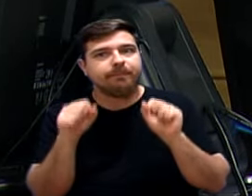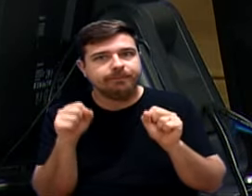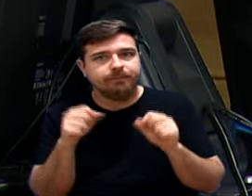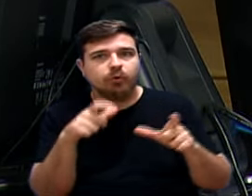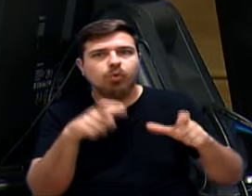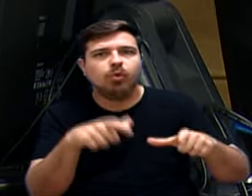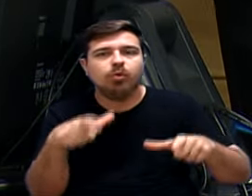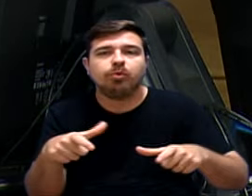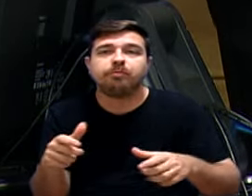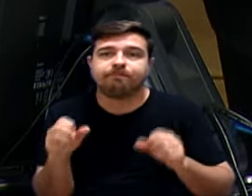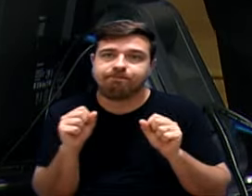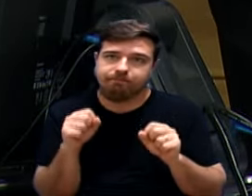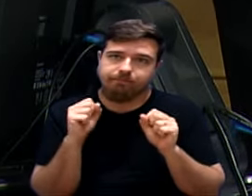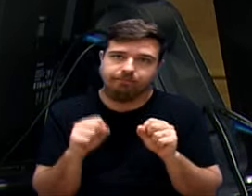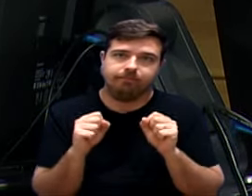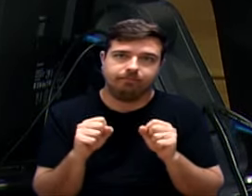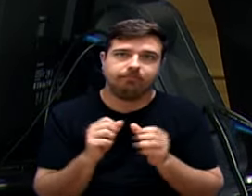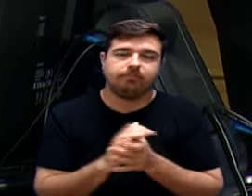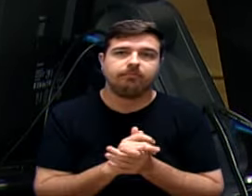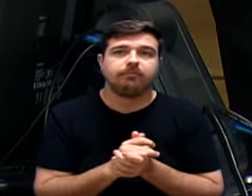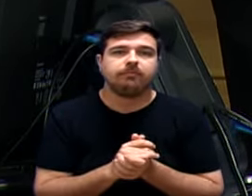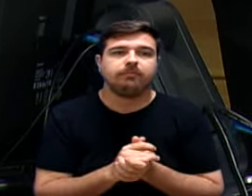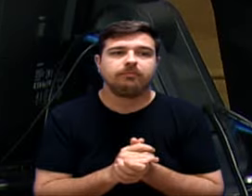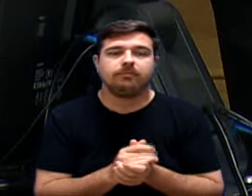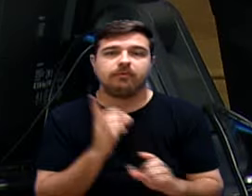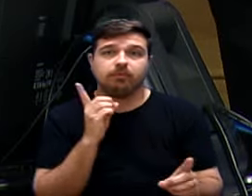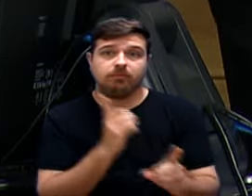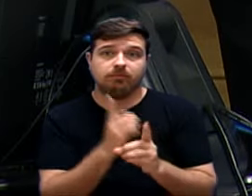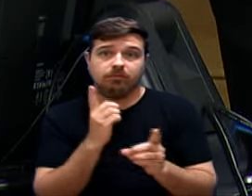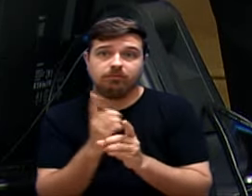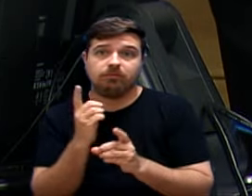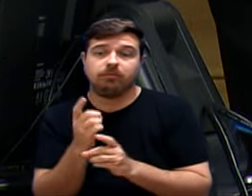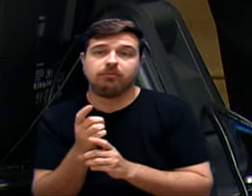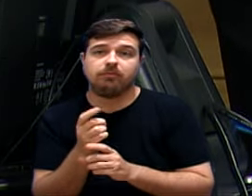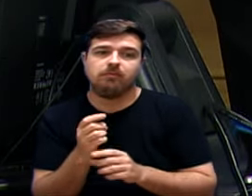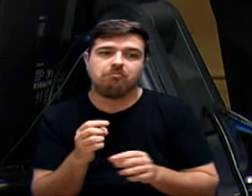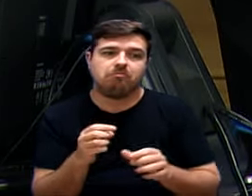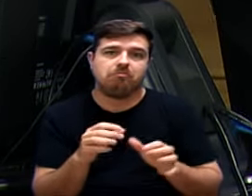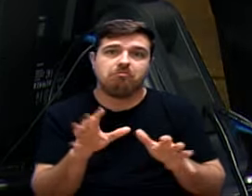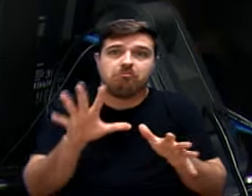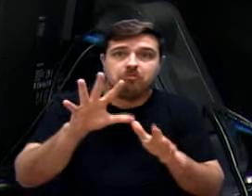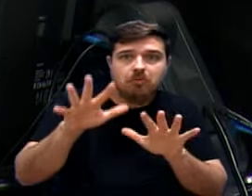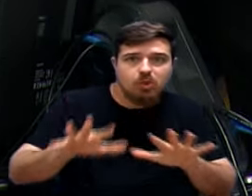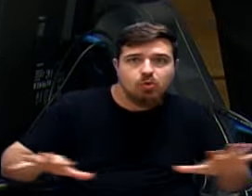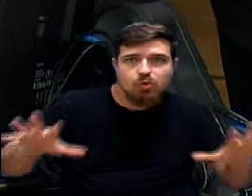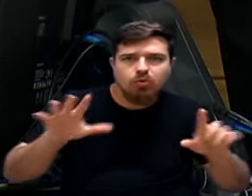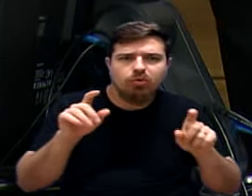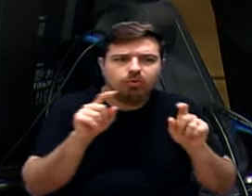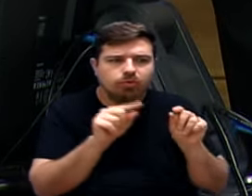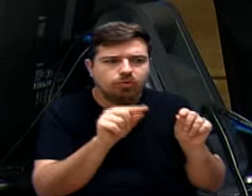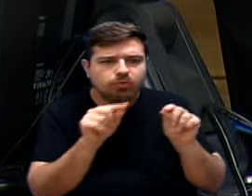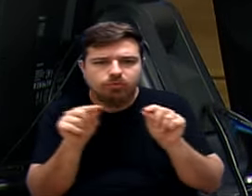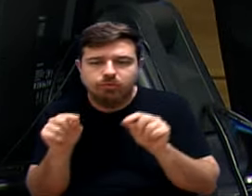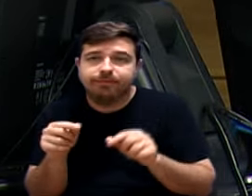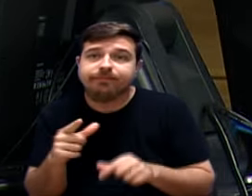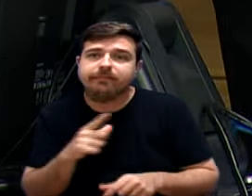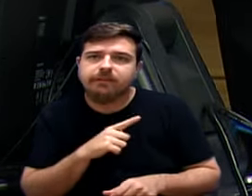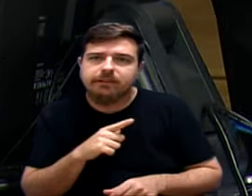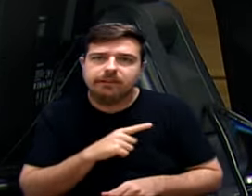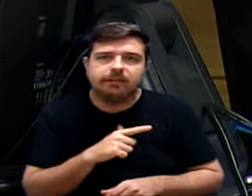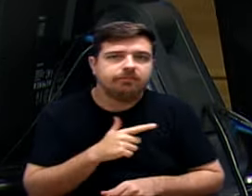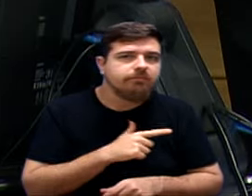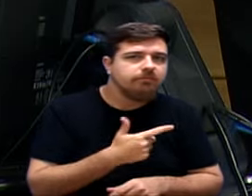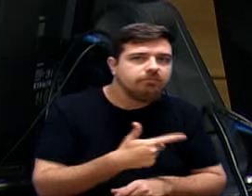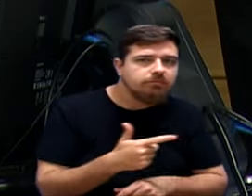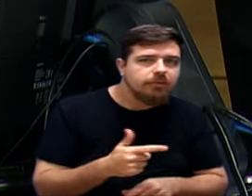onde é local de Enchente será que não dá para identificar também no macrozoneamento onde tem os cursos da água e apce